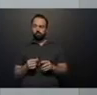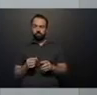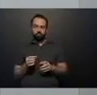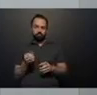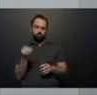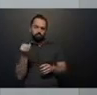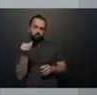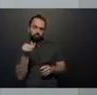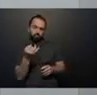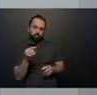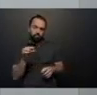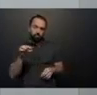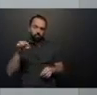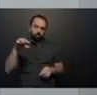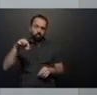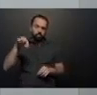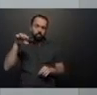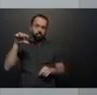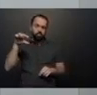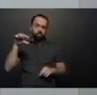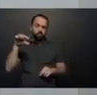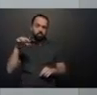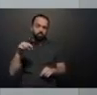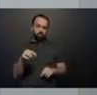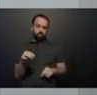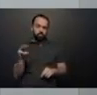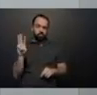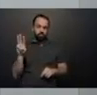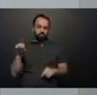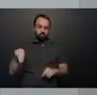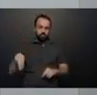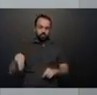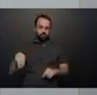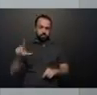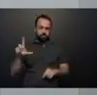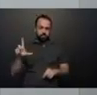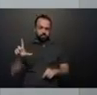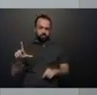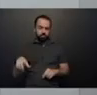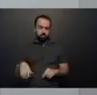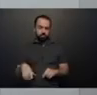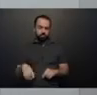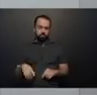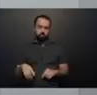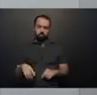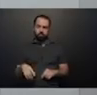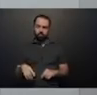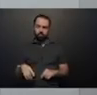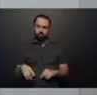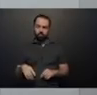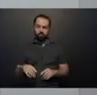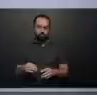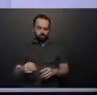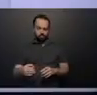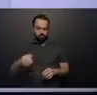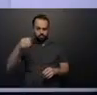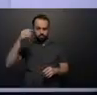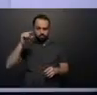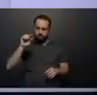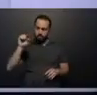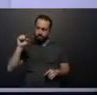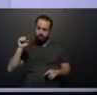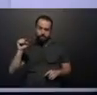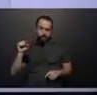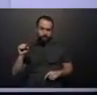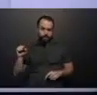medir até uma gota, a quantidade de ml em uma gota. As provetas também têm a medida precisa,